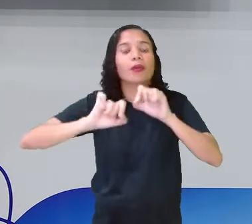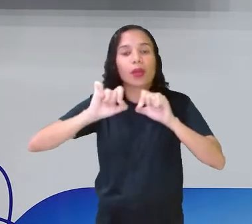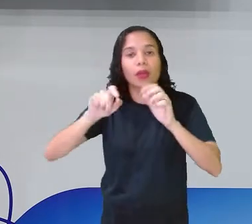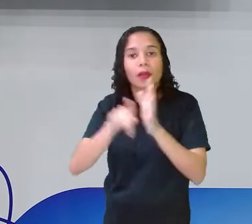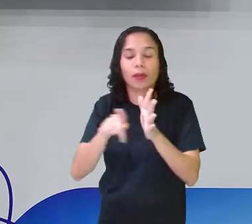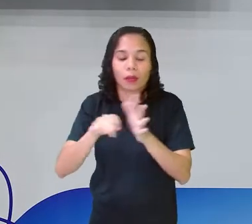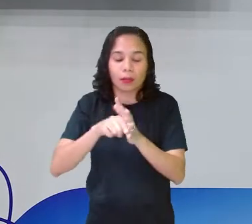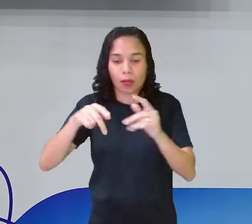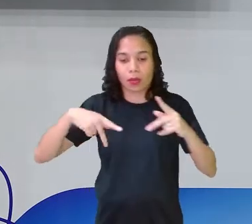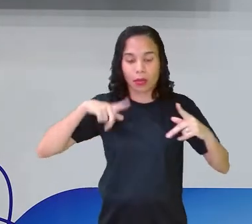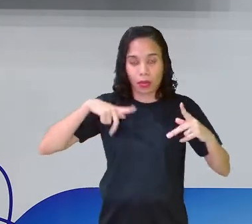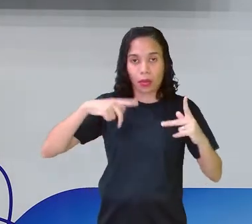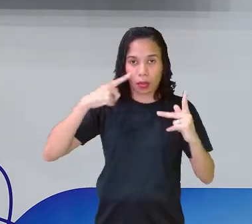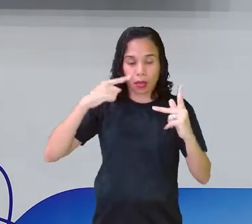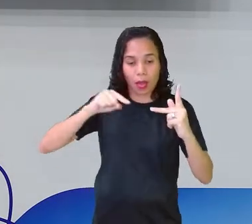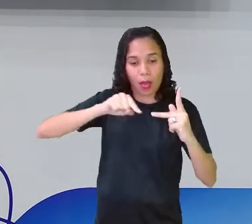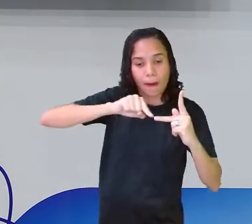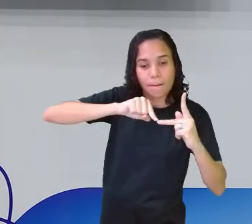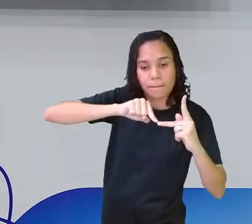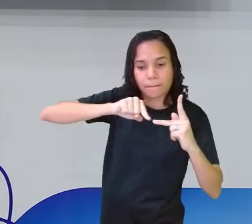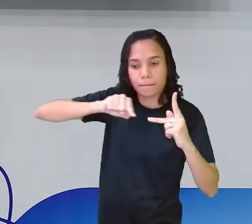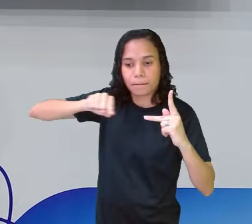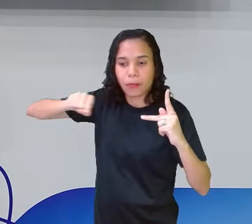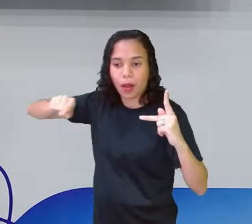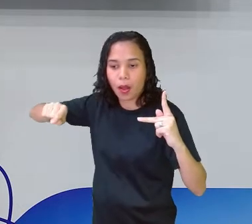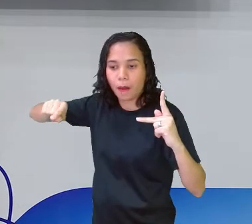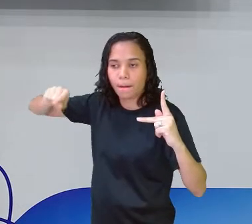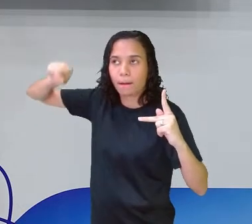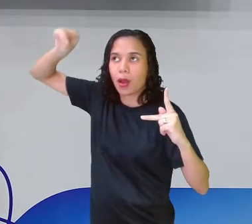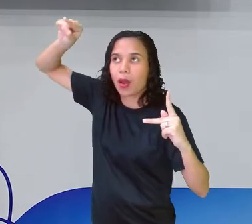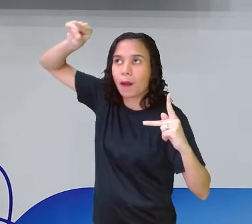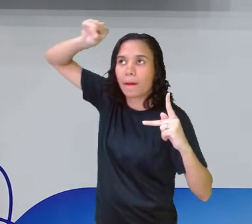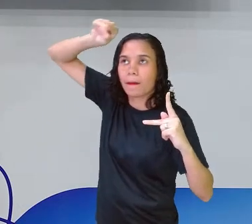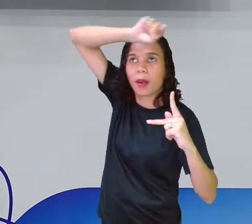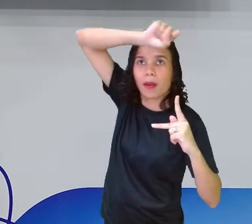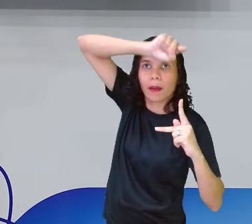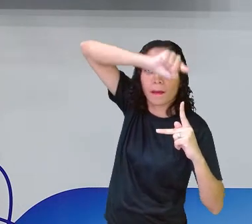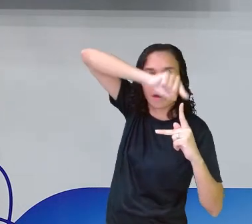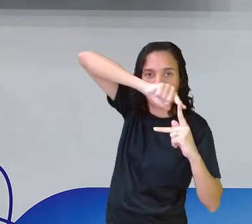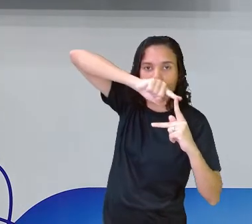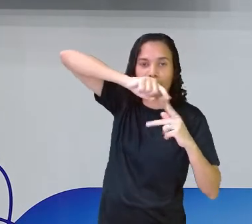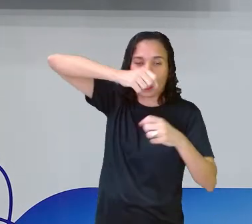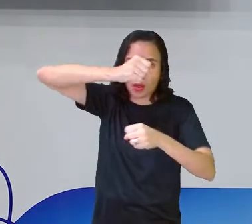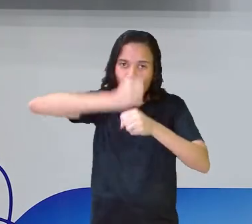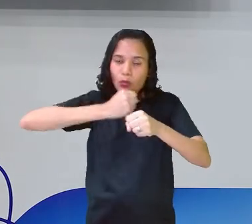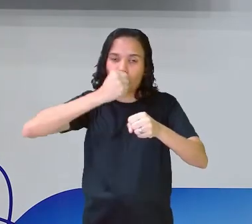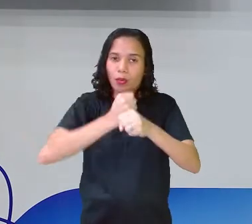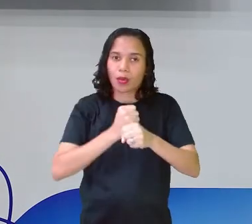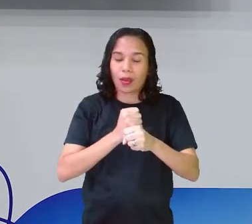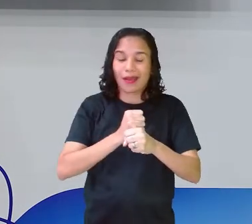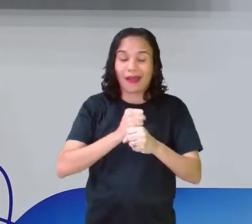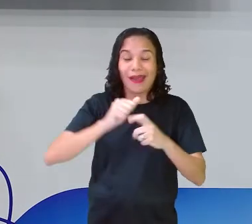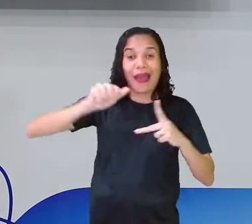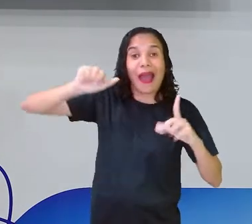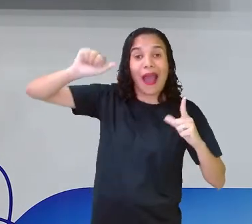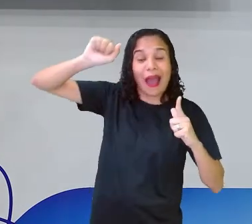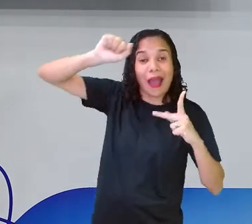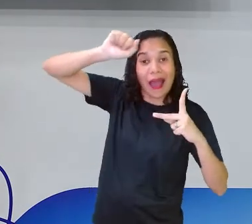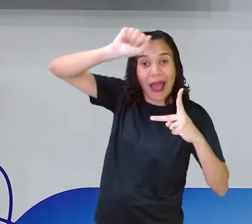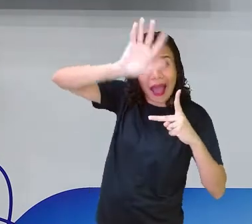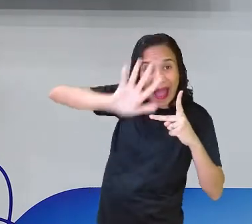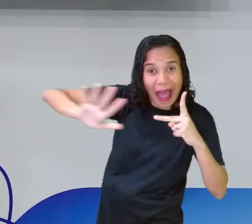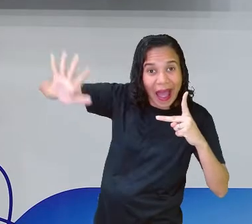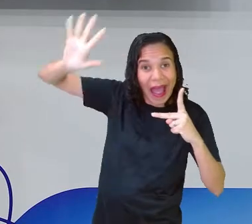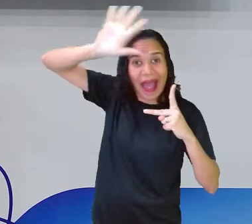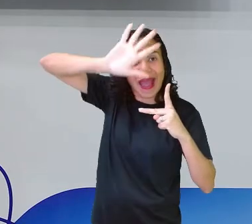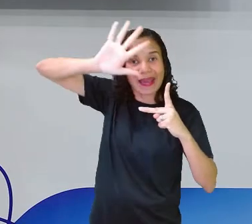medida do perímetro para construir as paredes. E a minha área? A minha área é como se fosse a